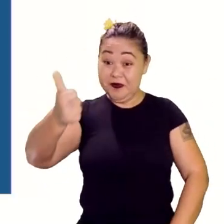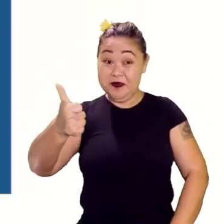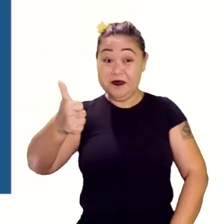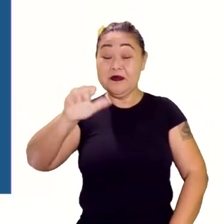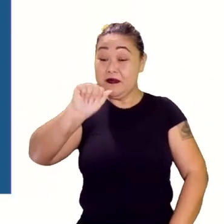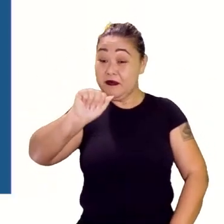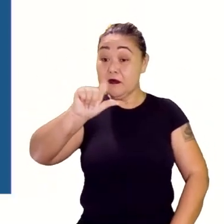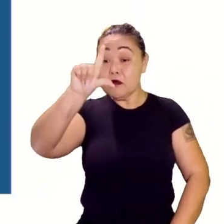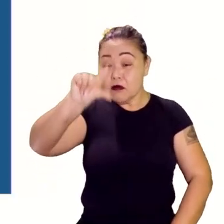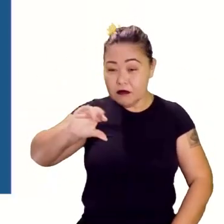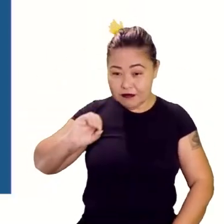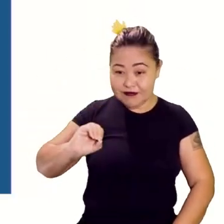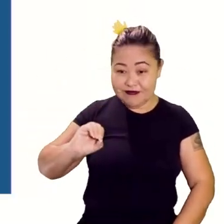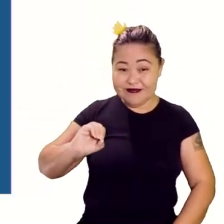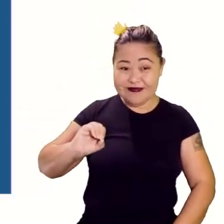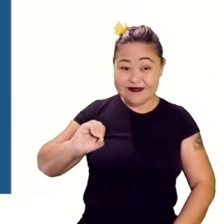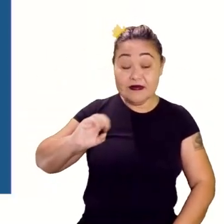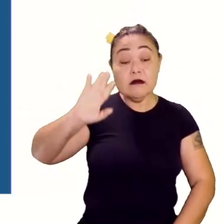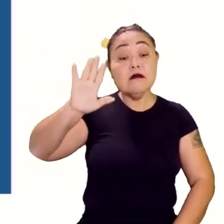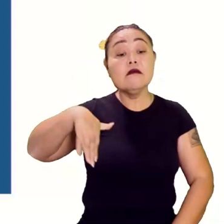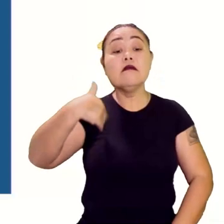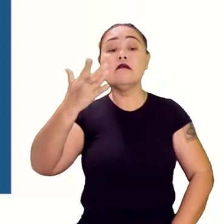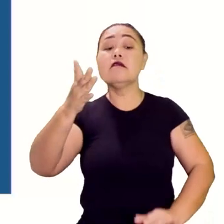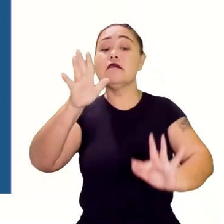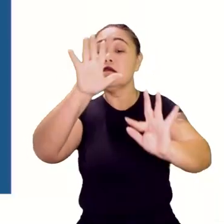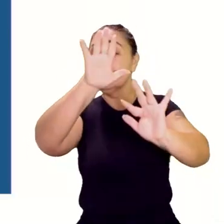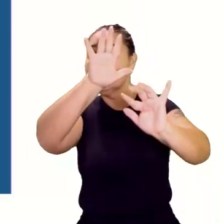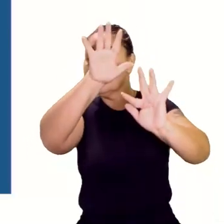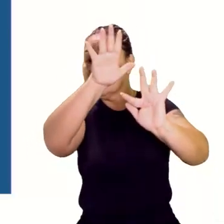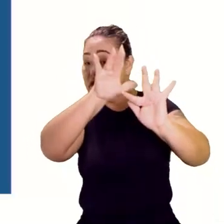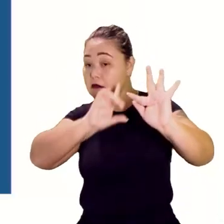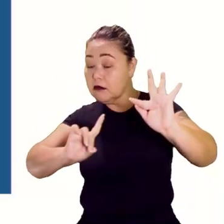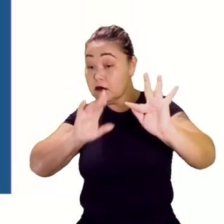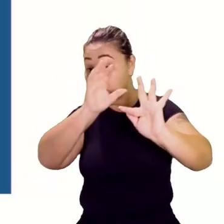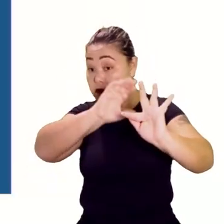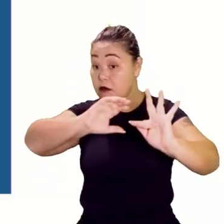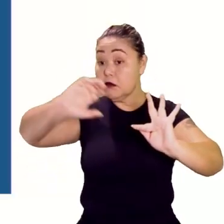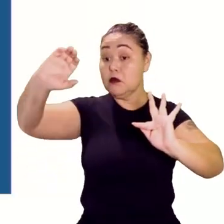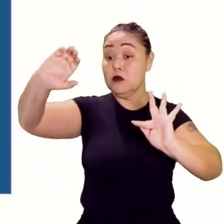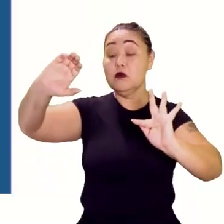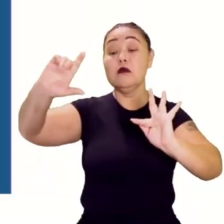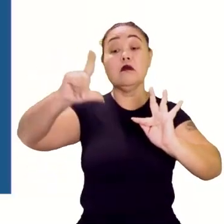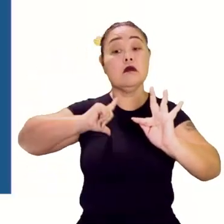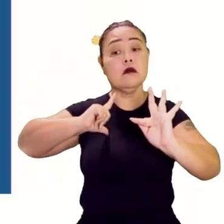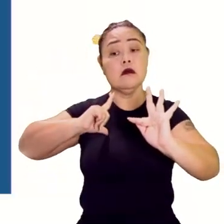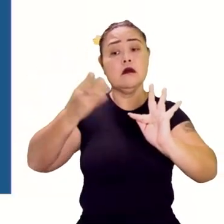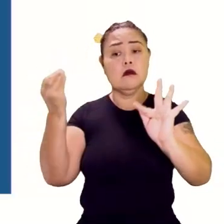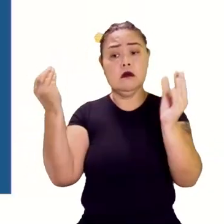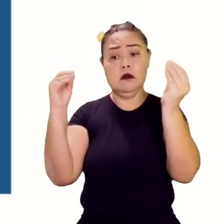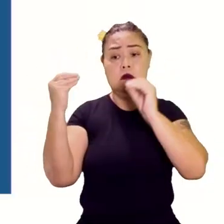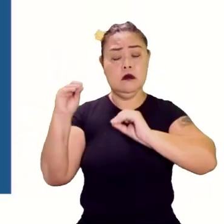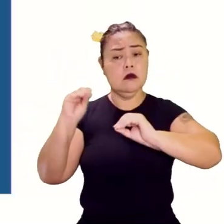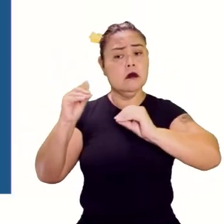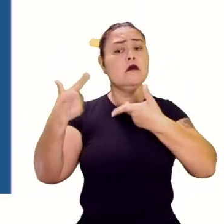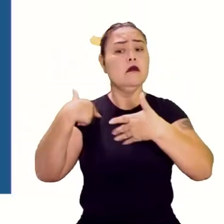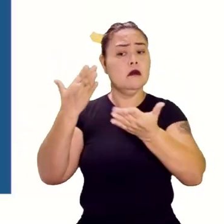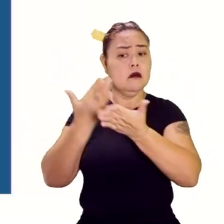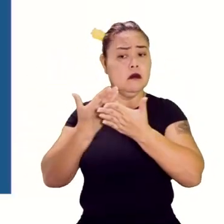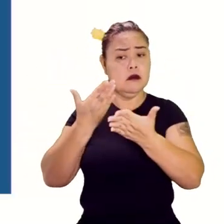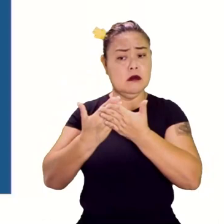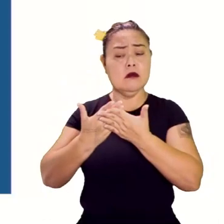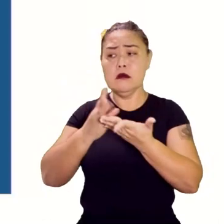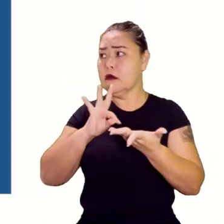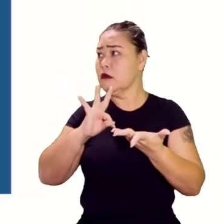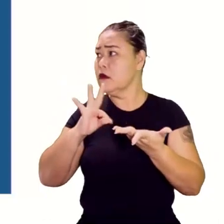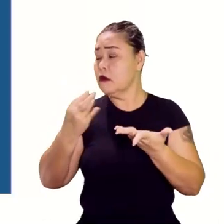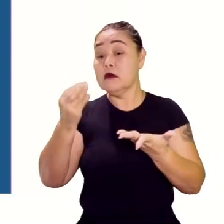Será que o A é menor que 0? Será que ela é decrescente ou crescente? Temos que colocar todas as aulas agora em dia aí e